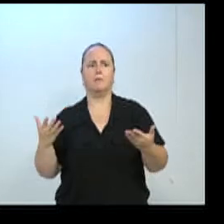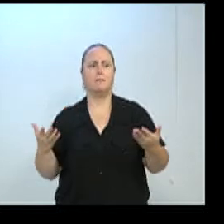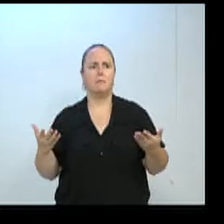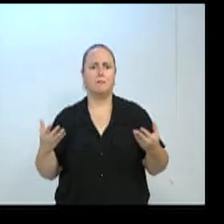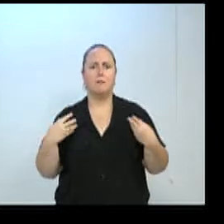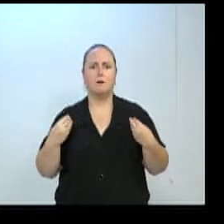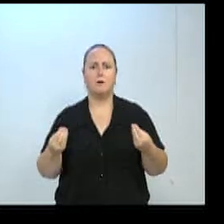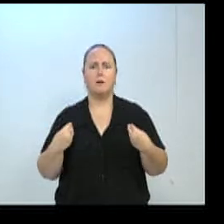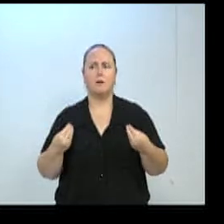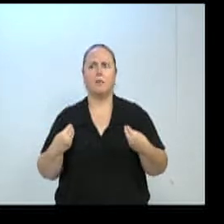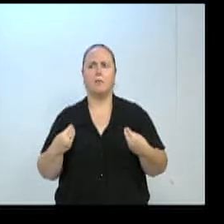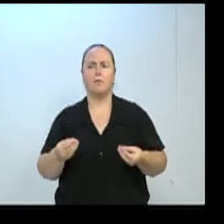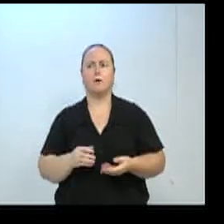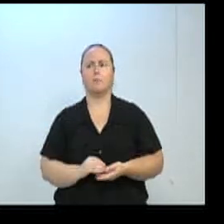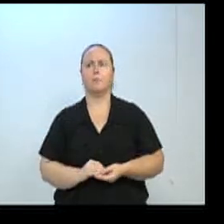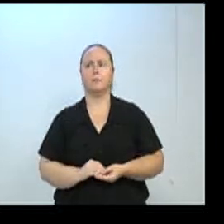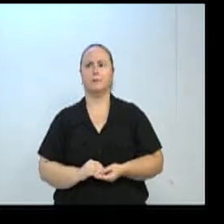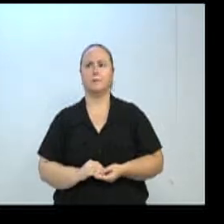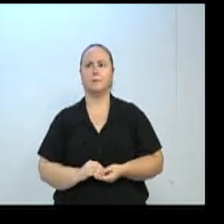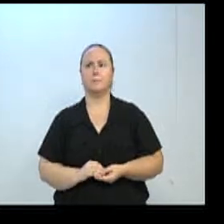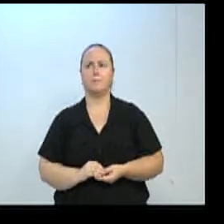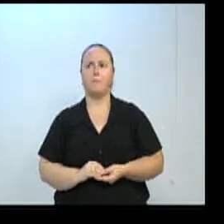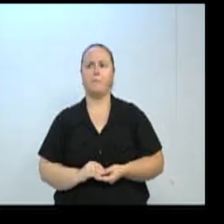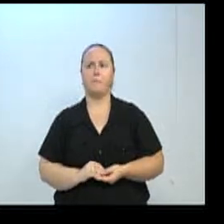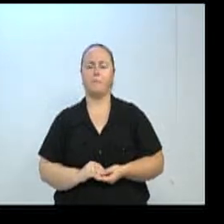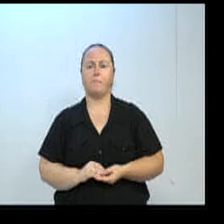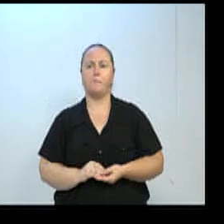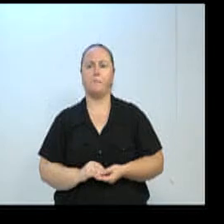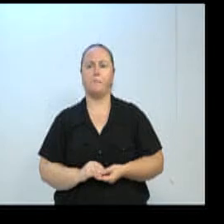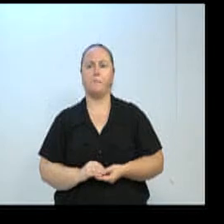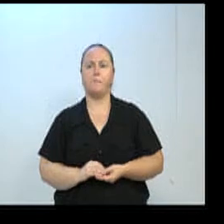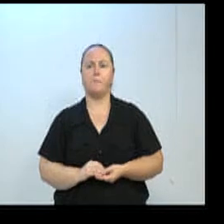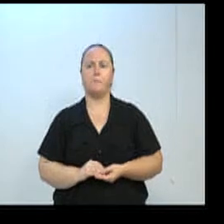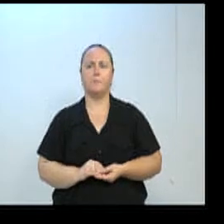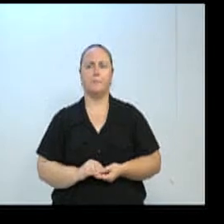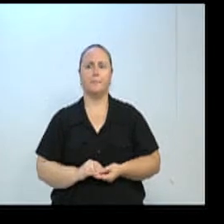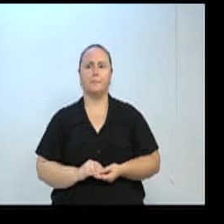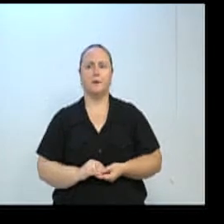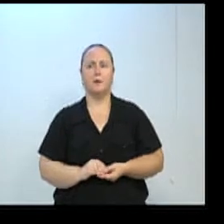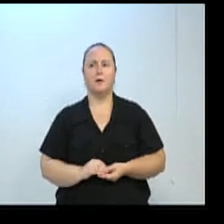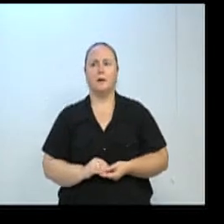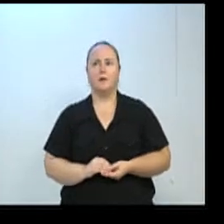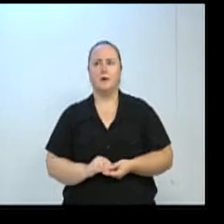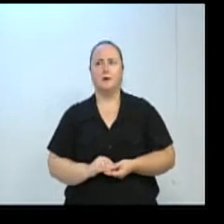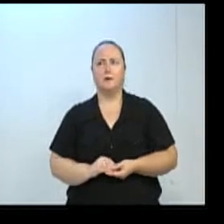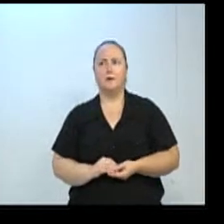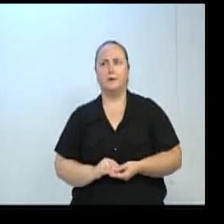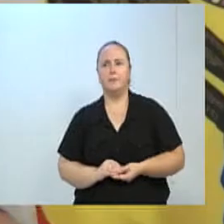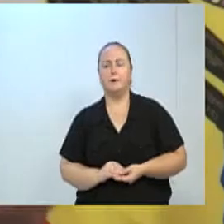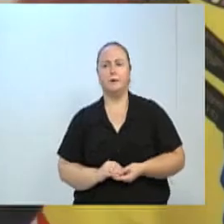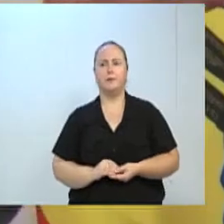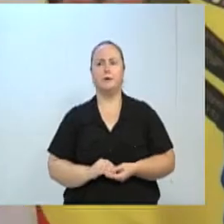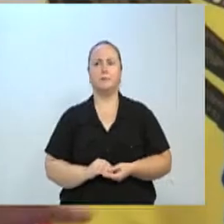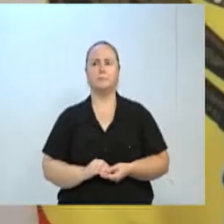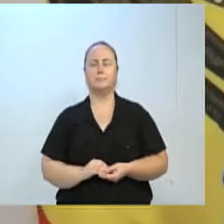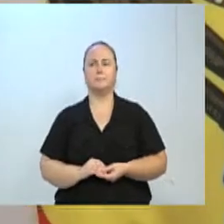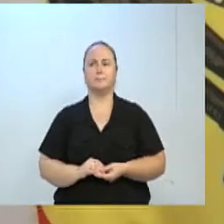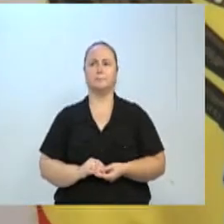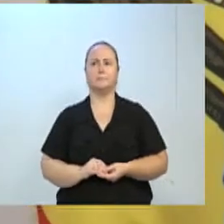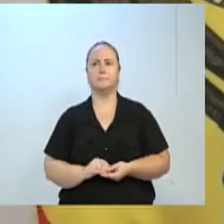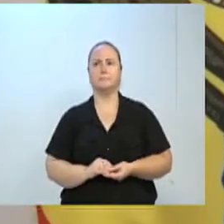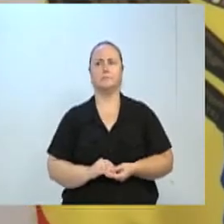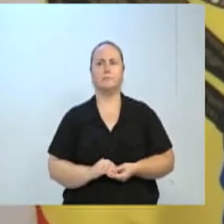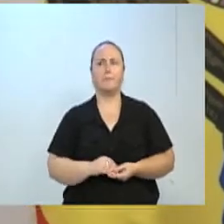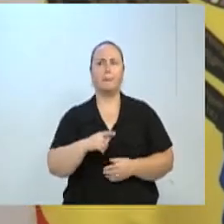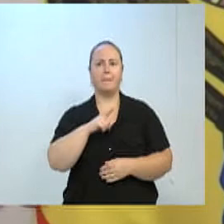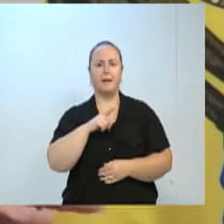aquele, mostra ali, deixa eu ver se está ali. A próxima. Não, volta. Mas tem um piso